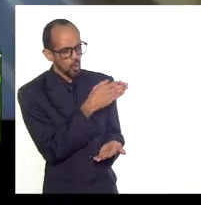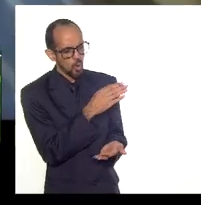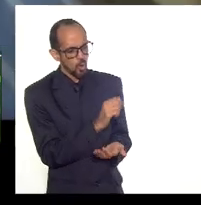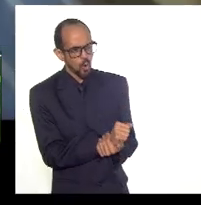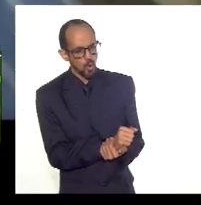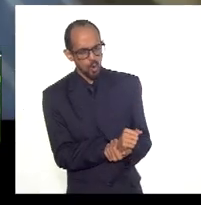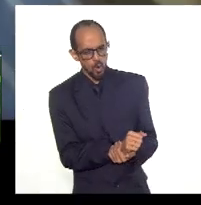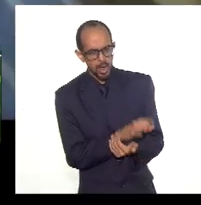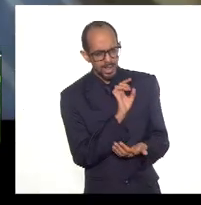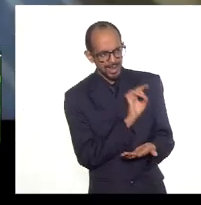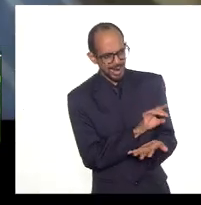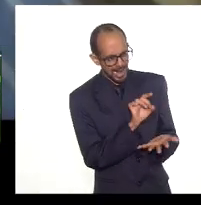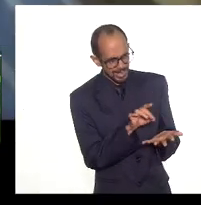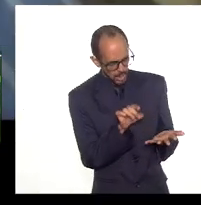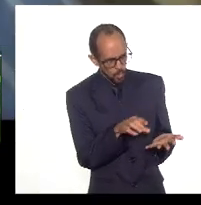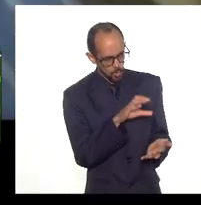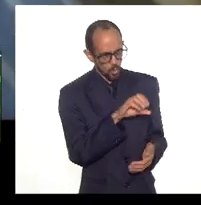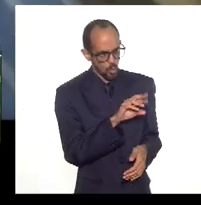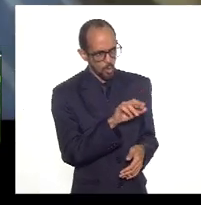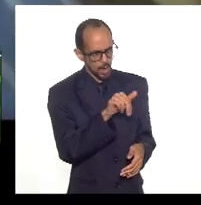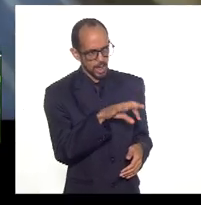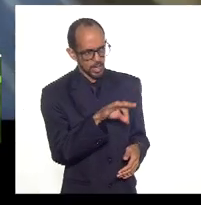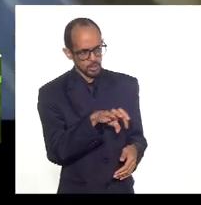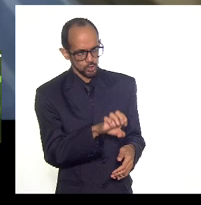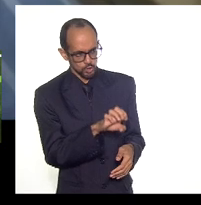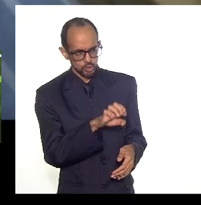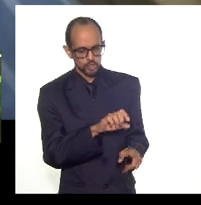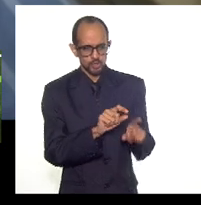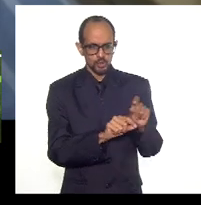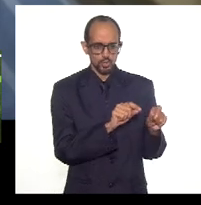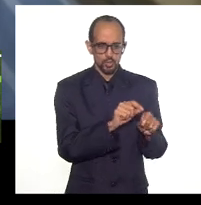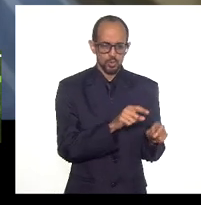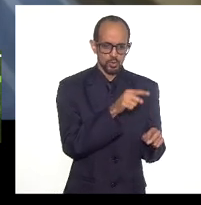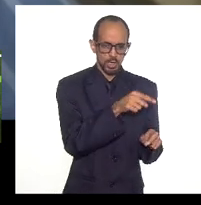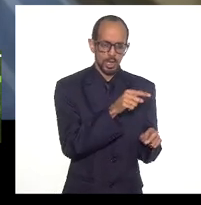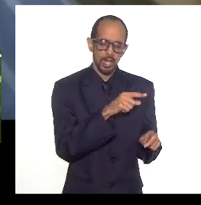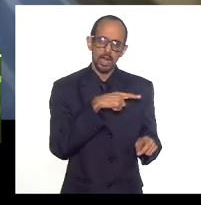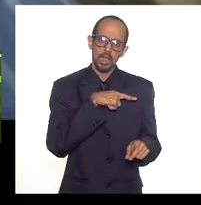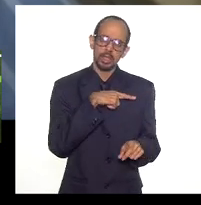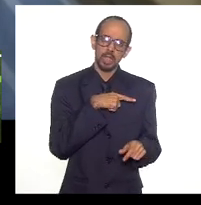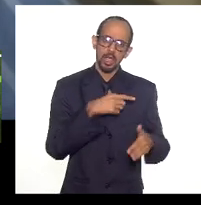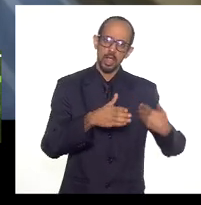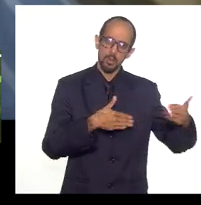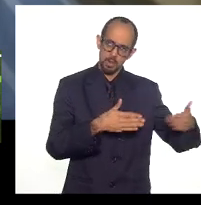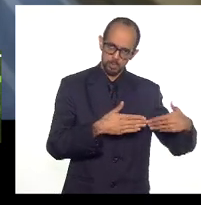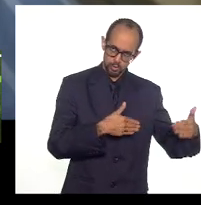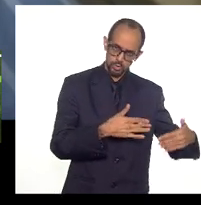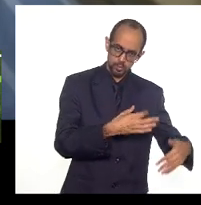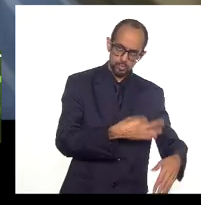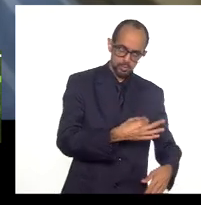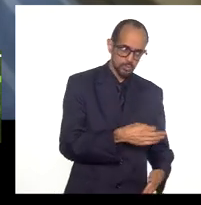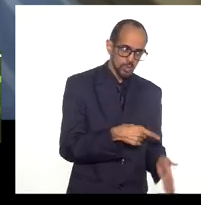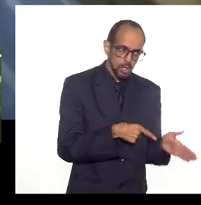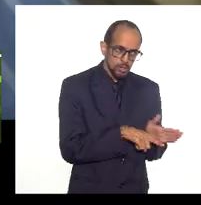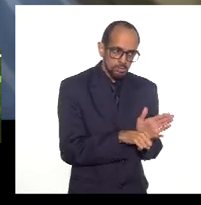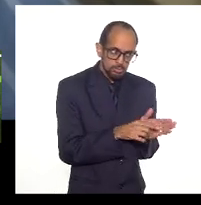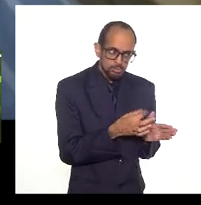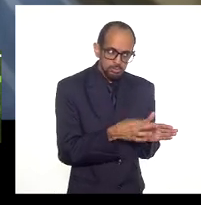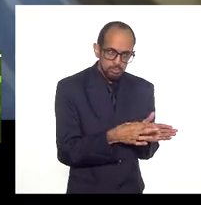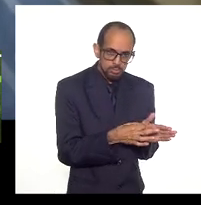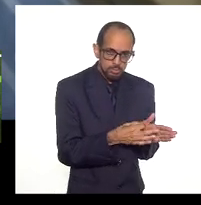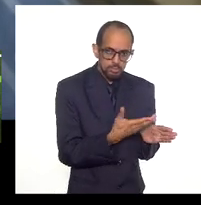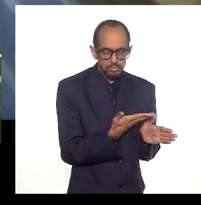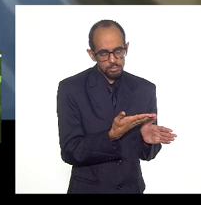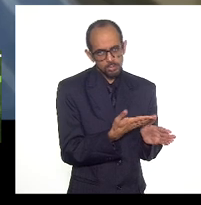em cada corrente dessa, ela corresponde a um volume de produção. Segundo